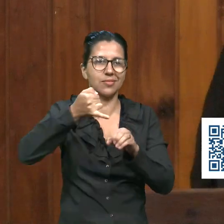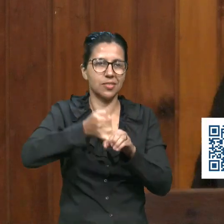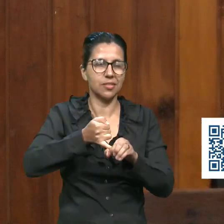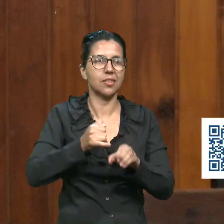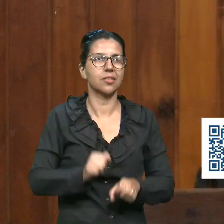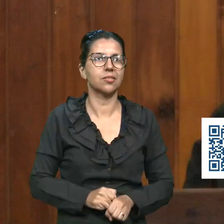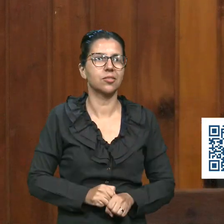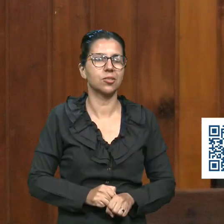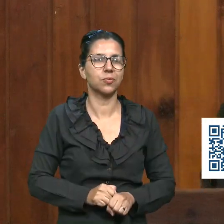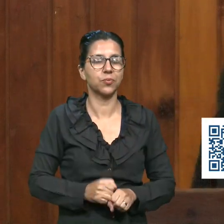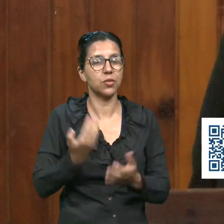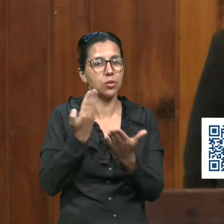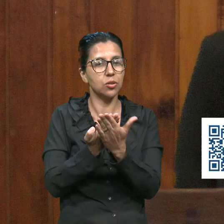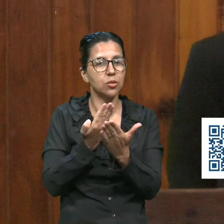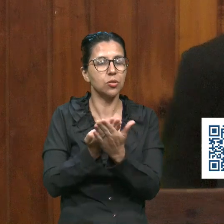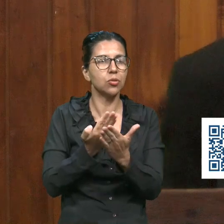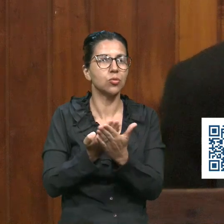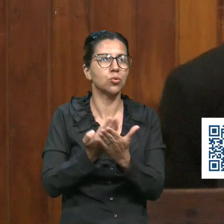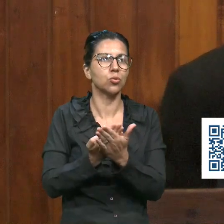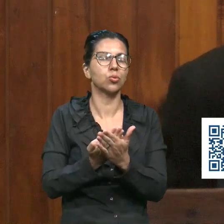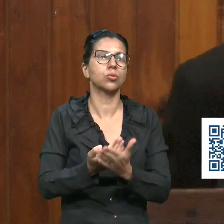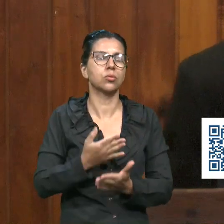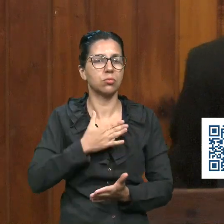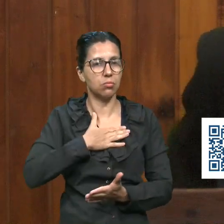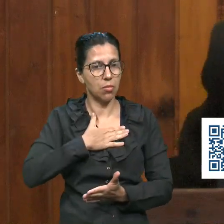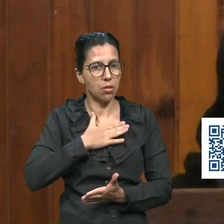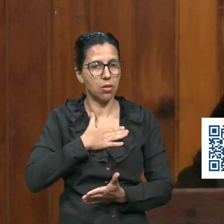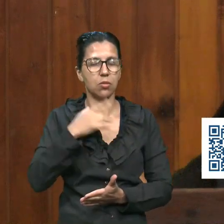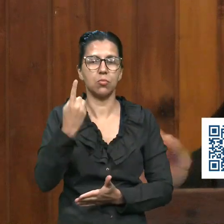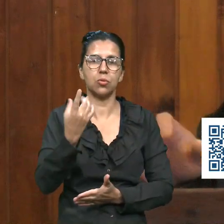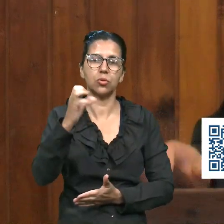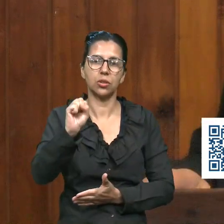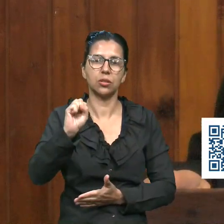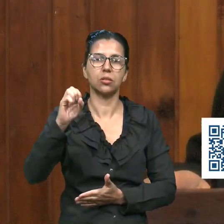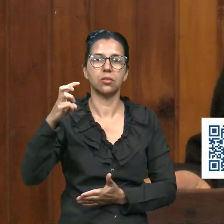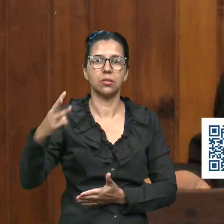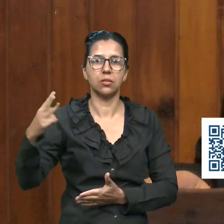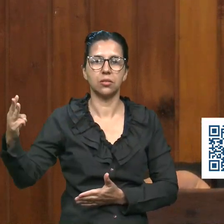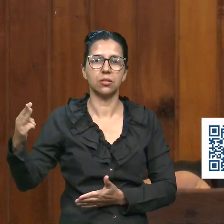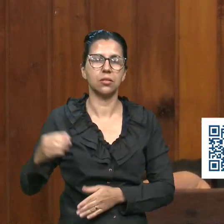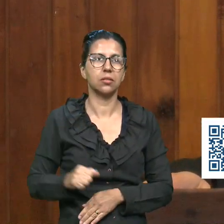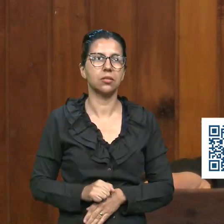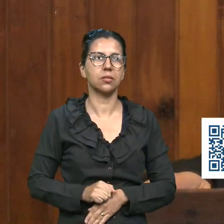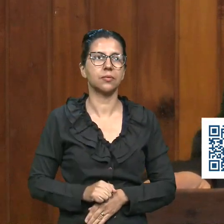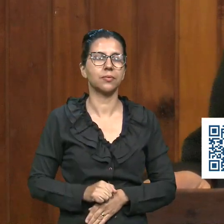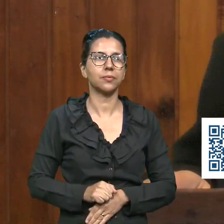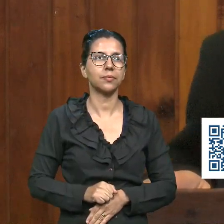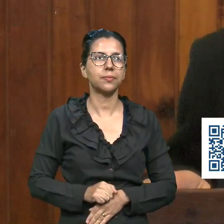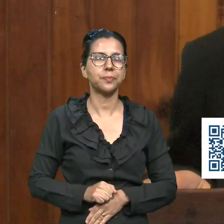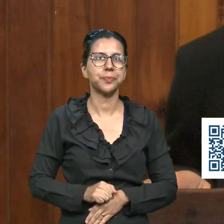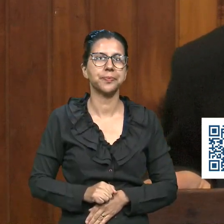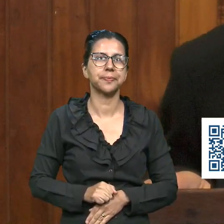esse requerimento em discussão, requerimento de minha autoria, requerimento 1833,